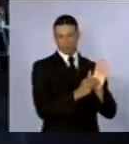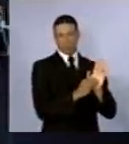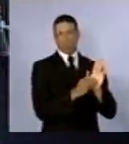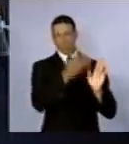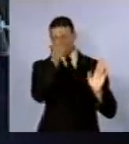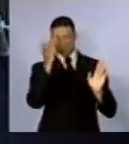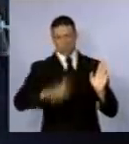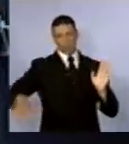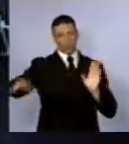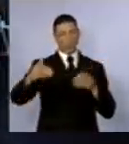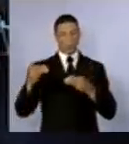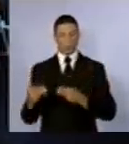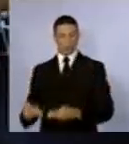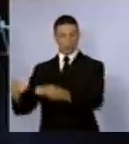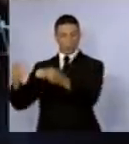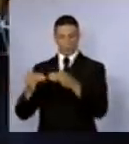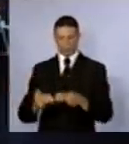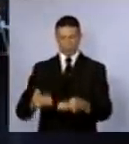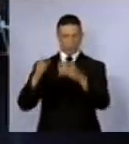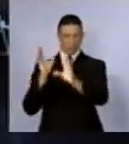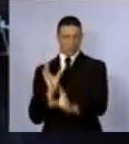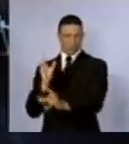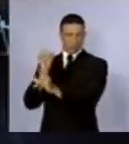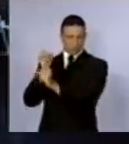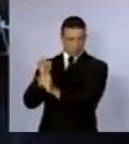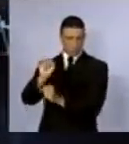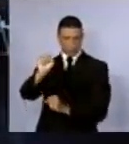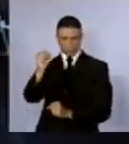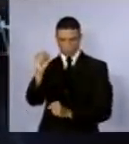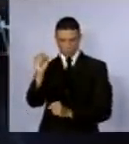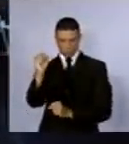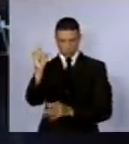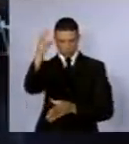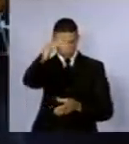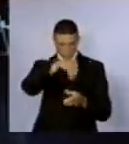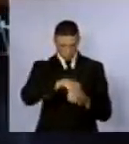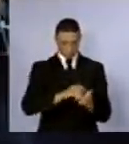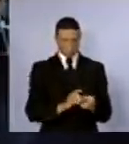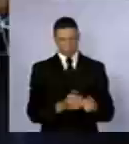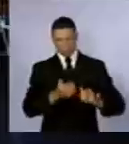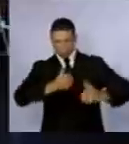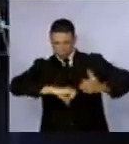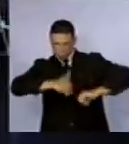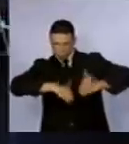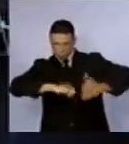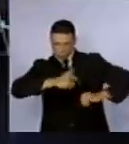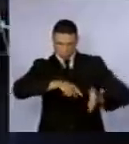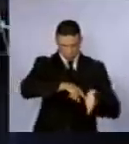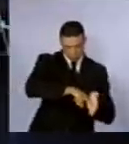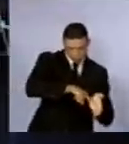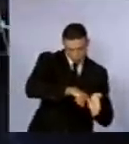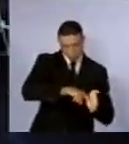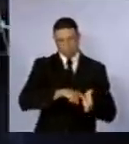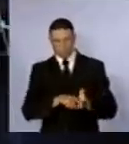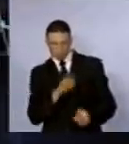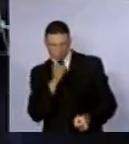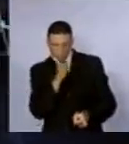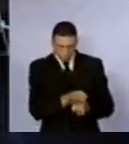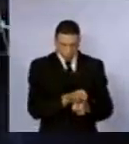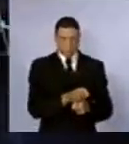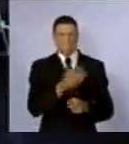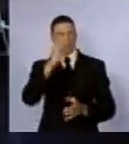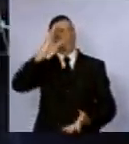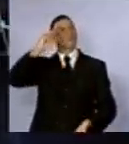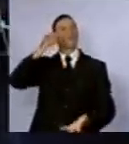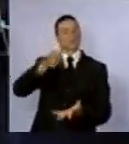8 ministérios ao todo, e dessa discussão a gente fez uma avaliação multissetorial sobre o assunto e decidimos